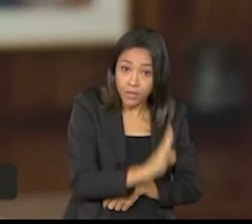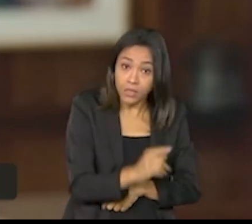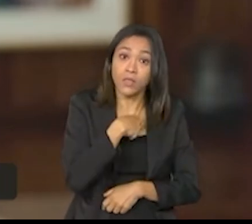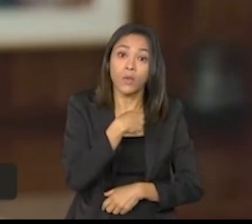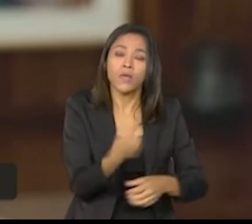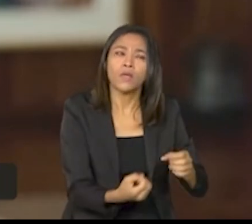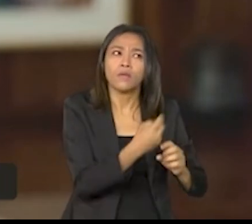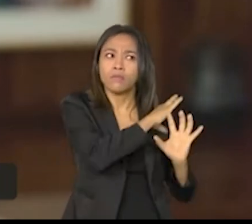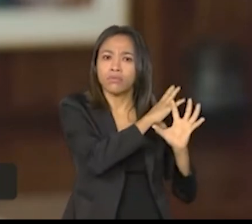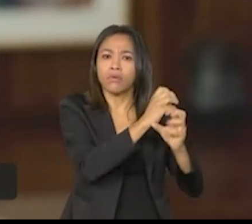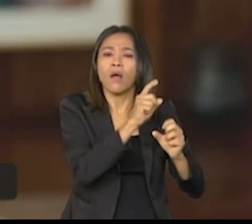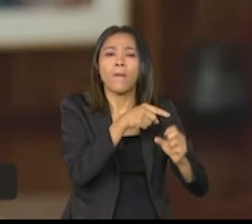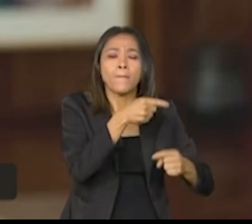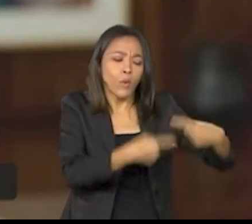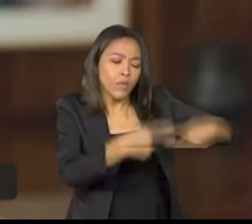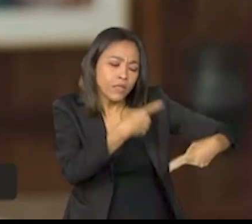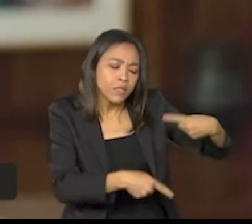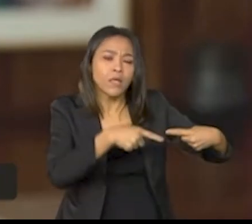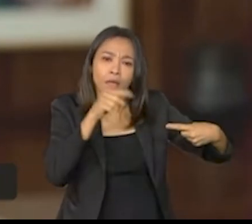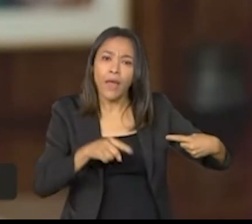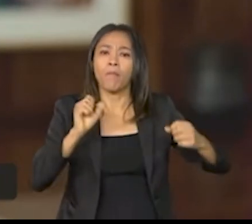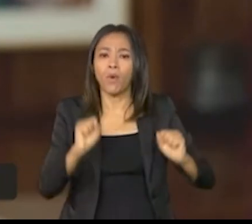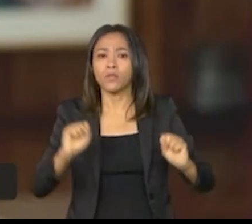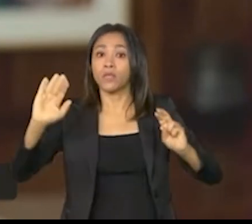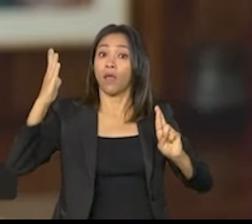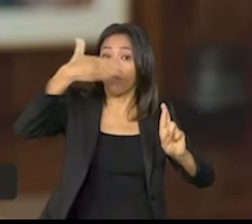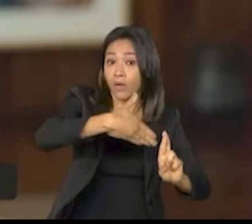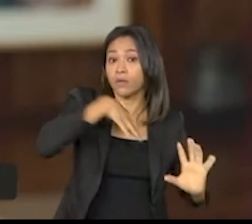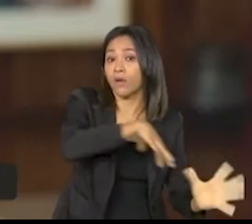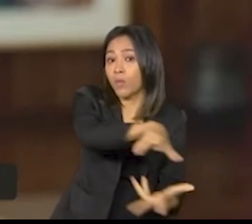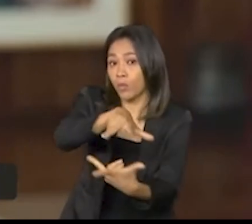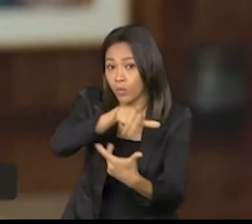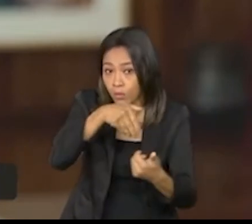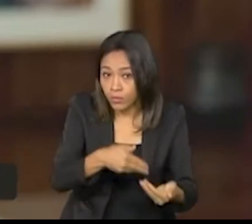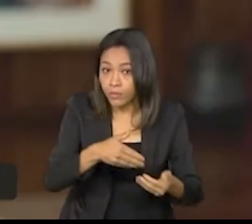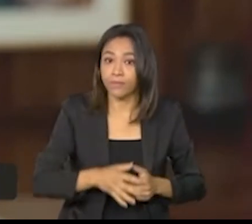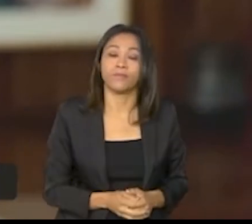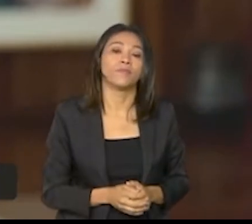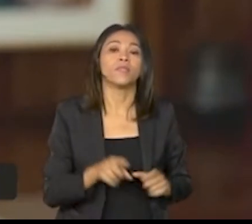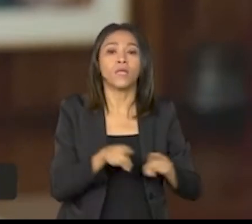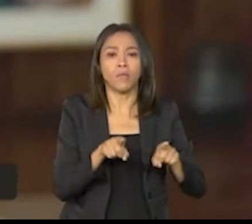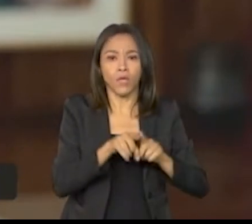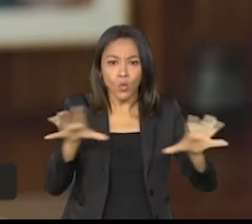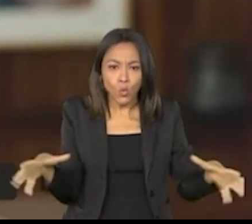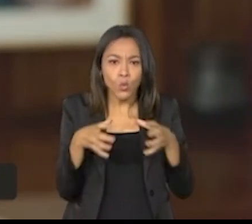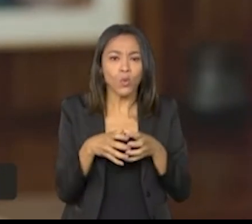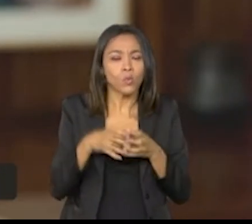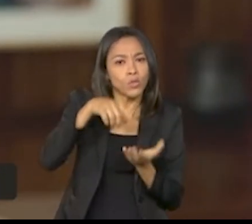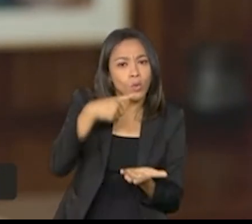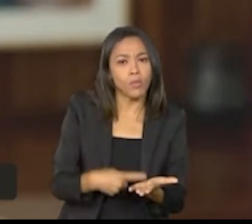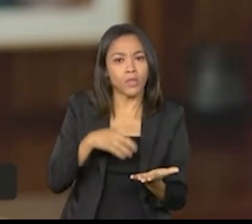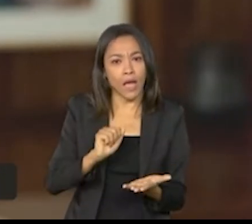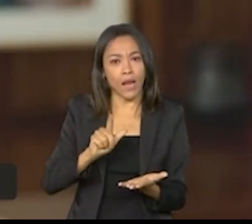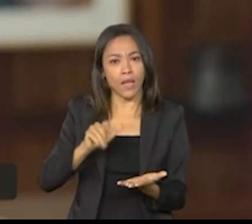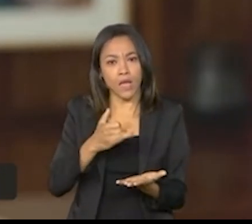exitosas que podem servir de exemplo para o resto do mundo a aliança Global contra fome a pobreza já está